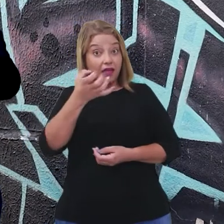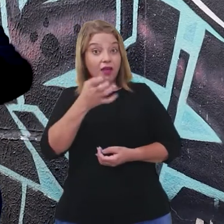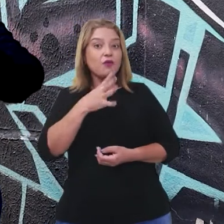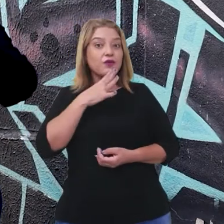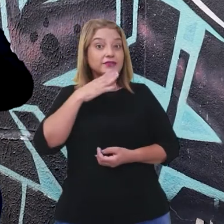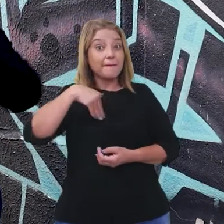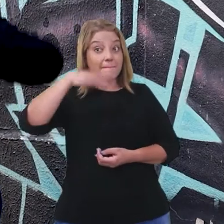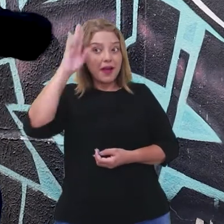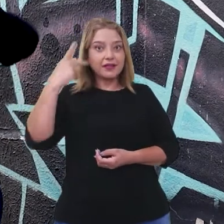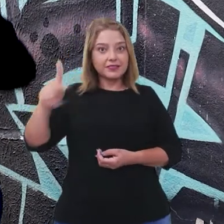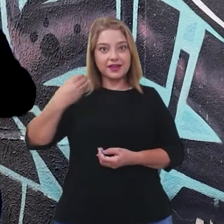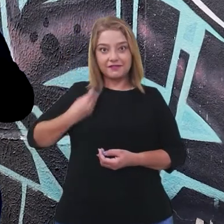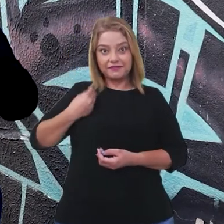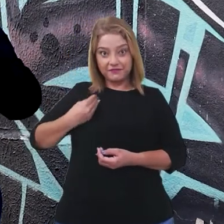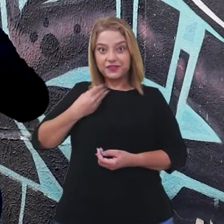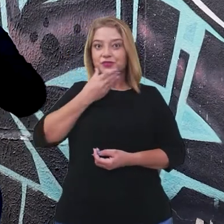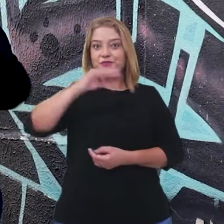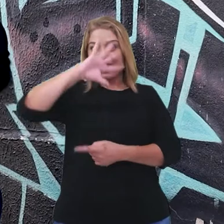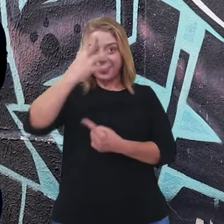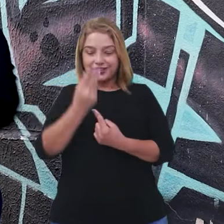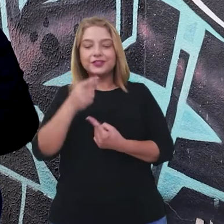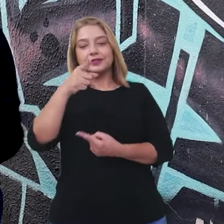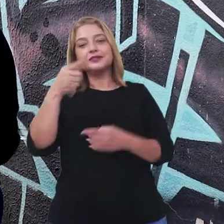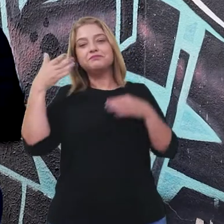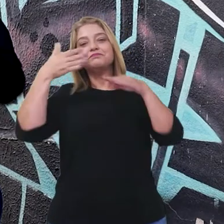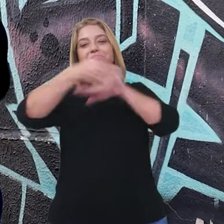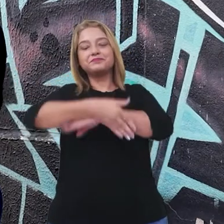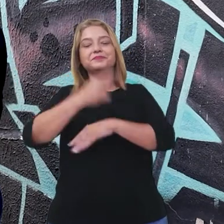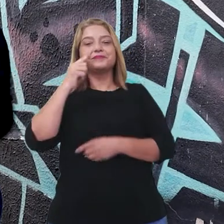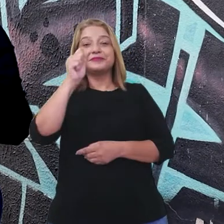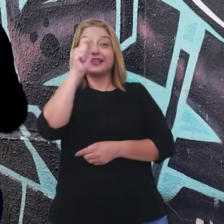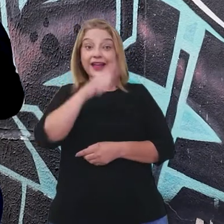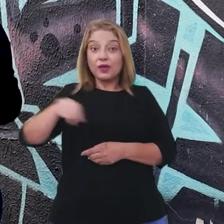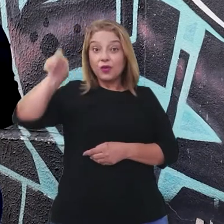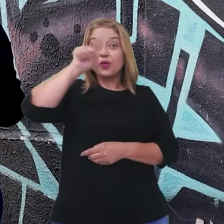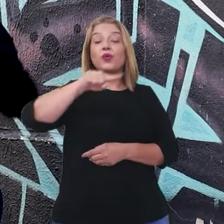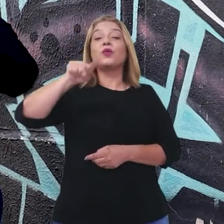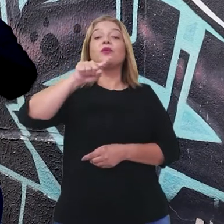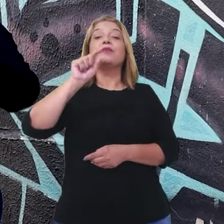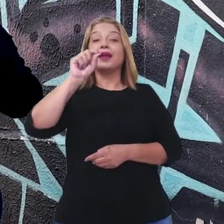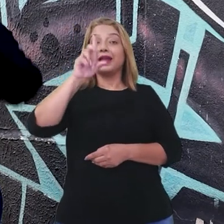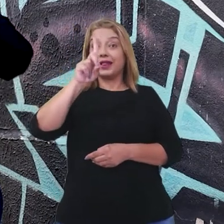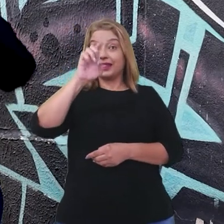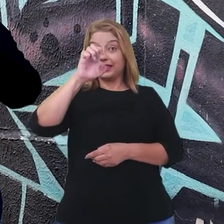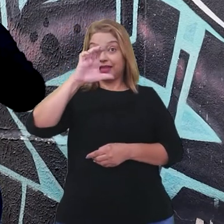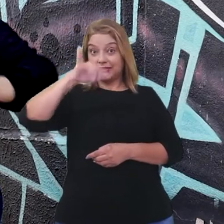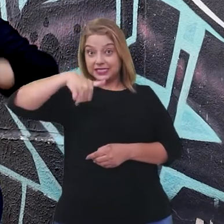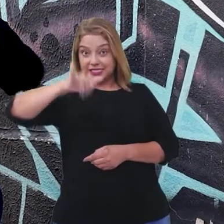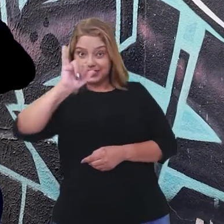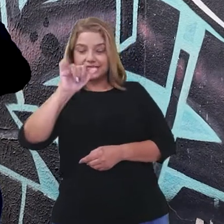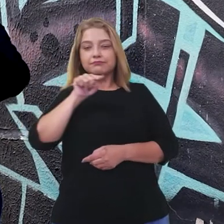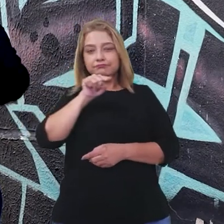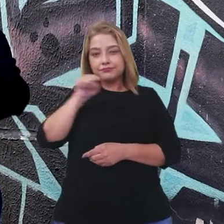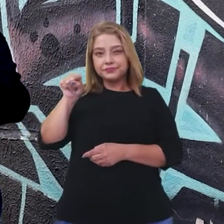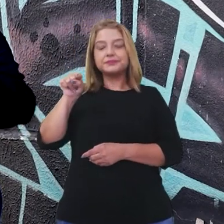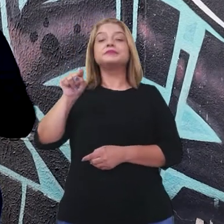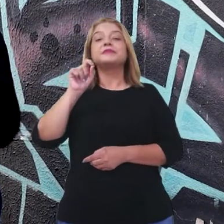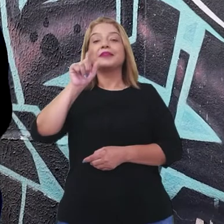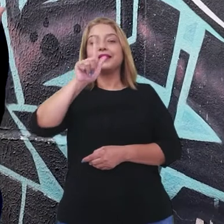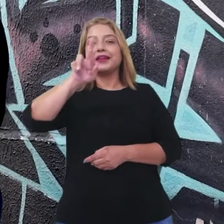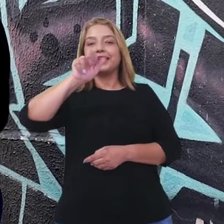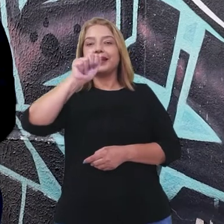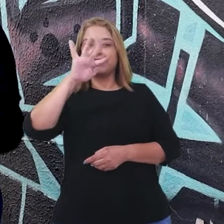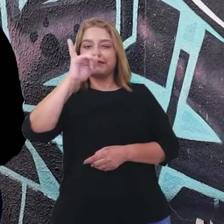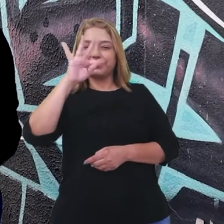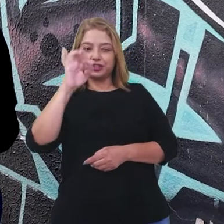sobre o artista? É só acessar o arroba dele lá no Instagram, que é arroba, desci, underline, tracinho, grafite.